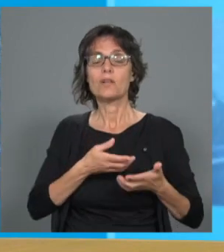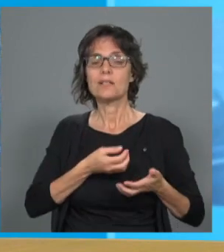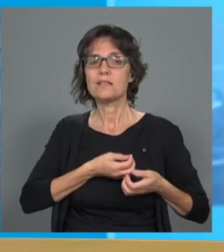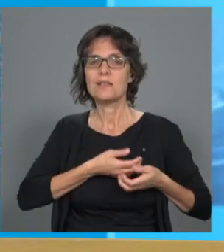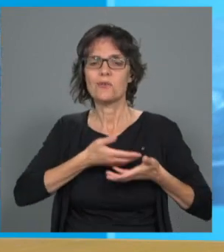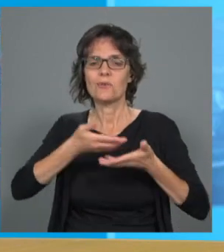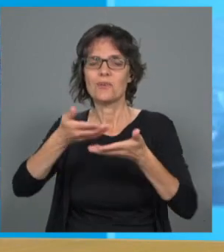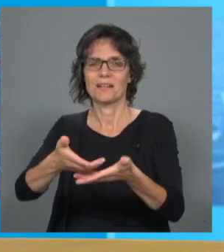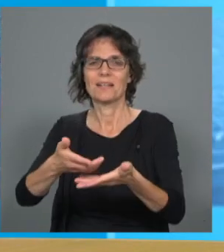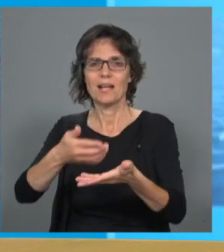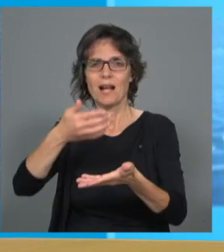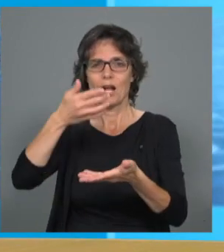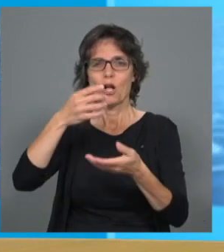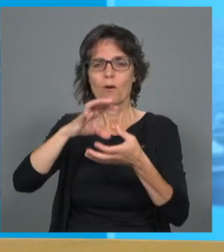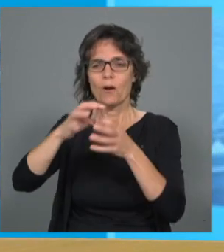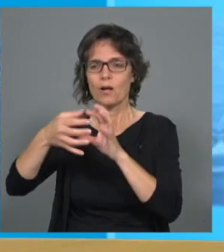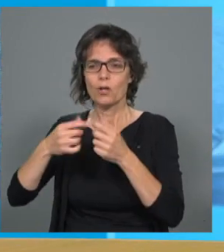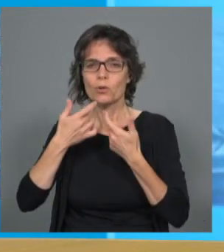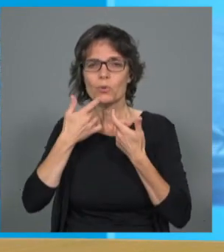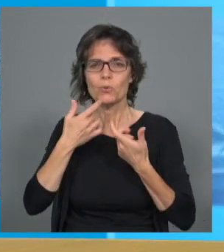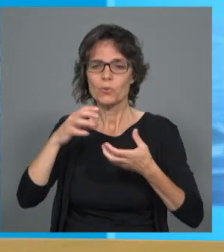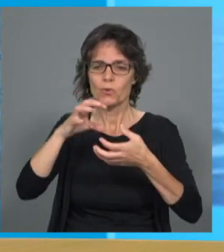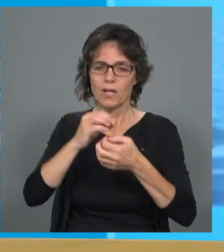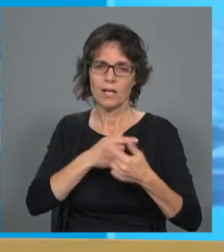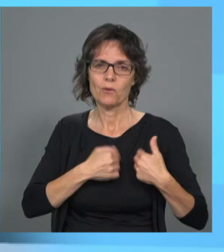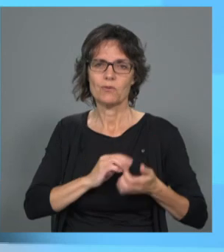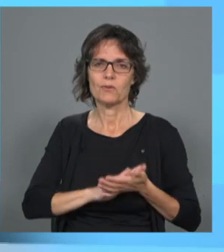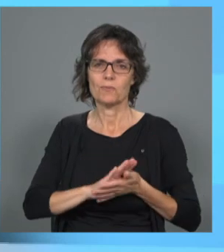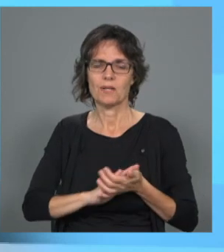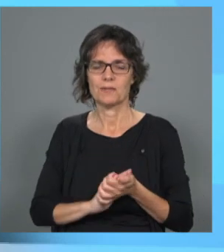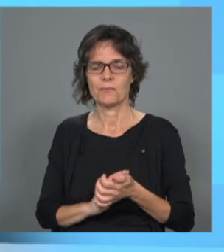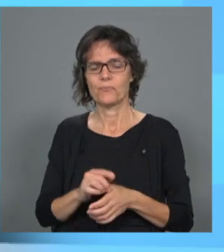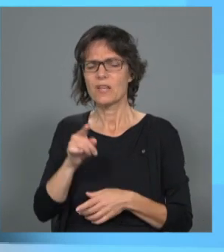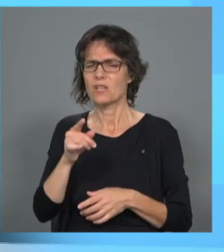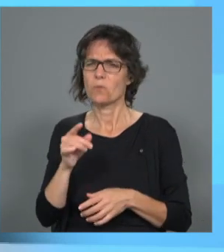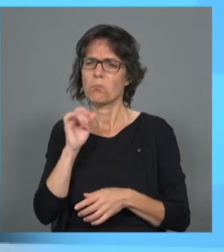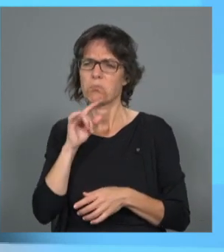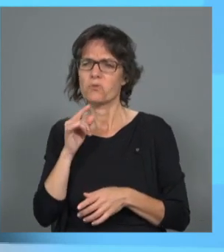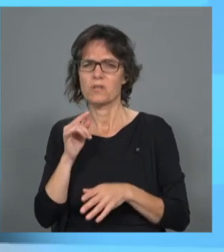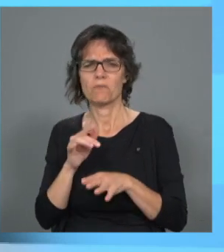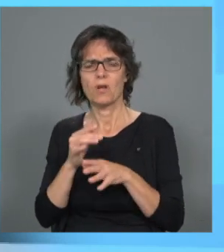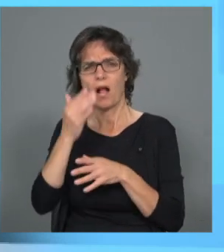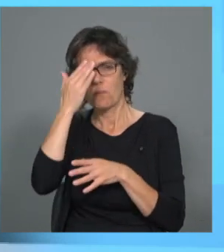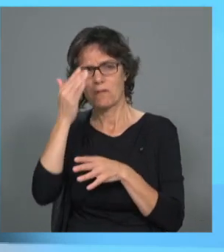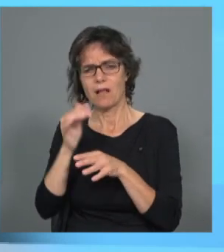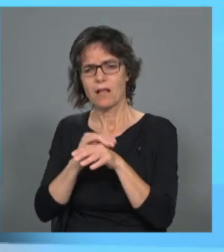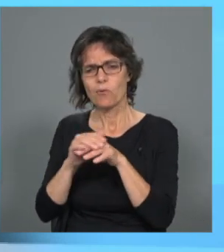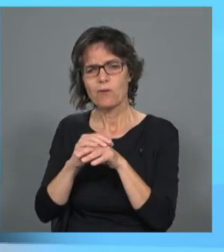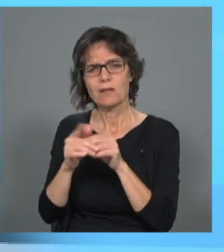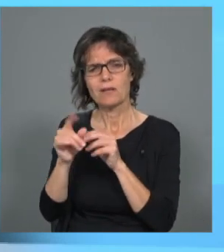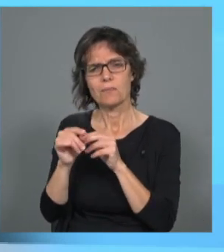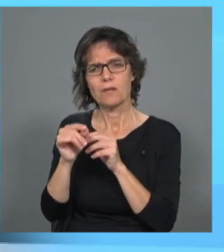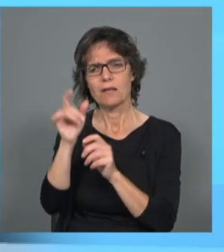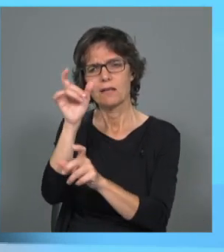nossas mesas, no centro das nossas vidas. Tem que se trabalhar esta capacidade afetiva também da Igreja, de envolvimento com o